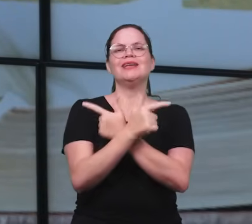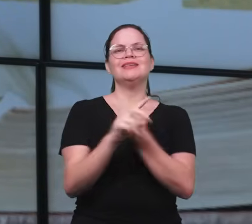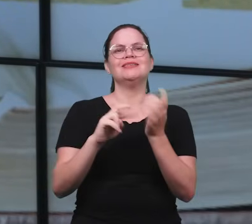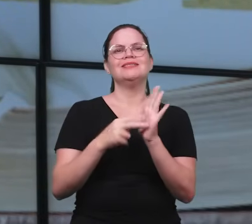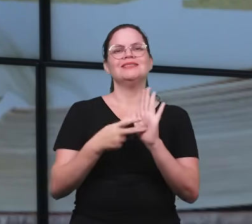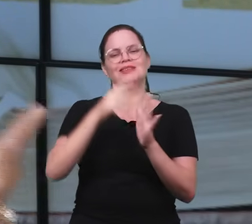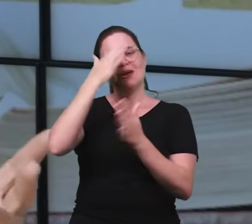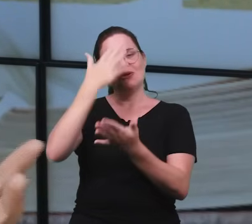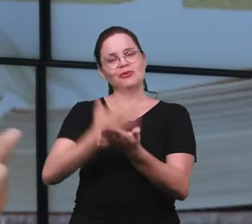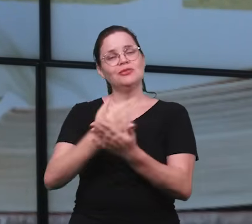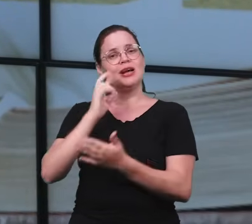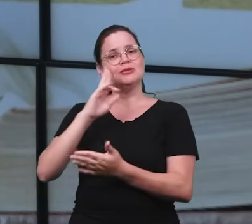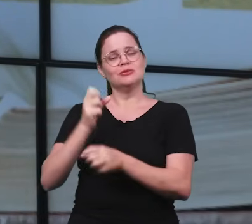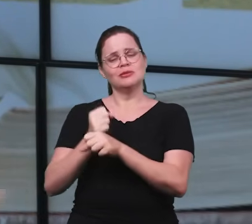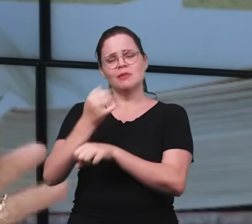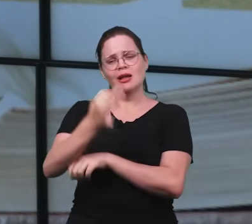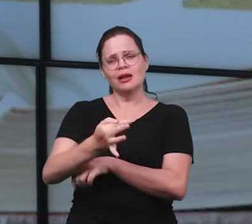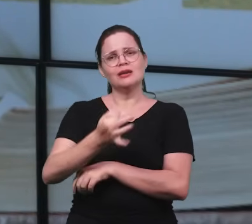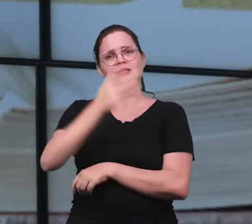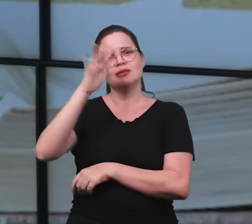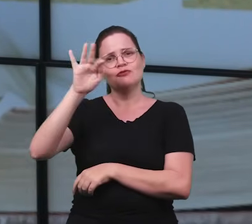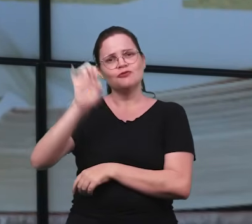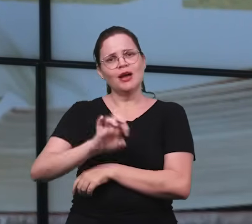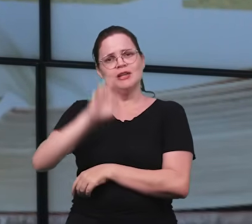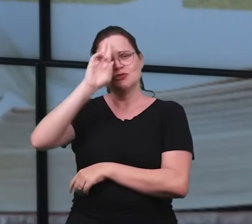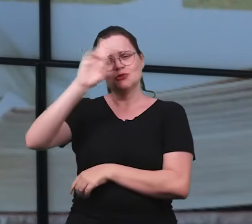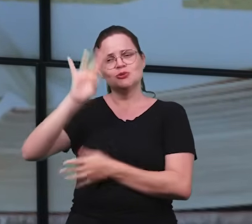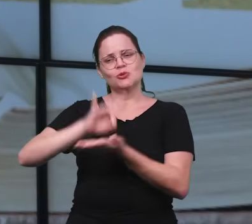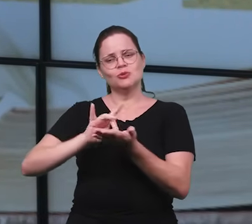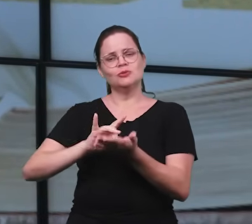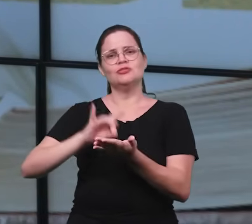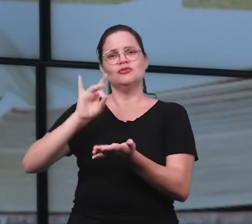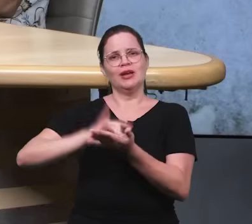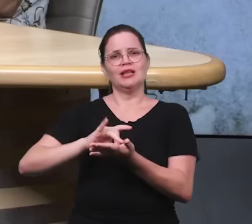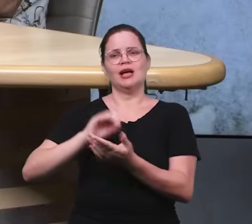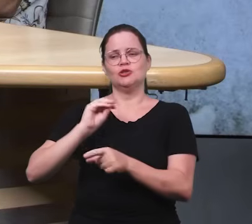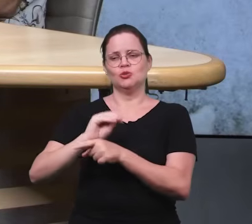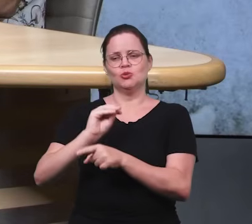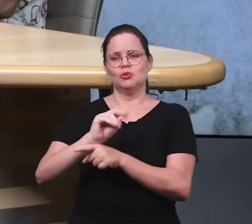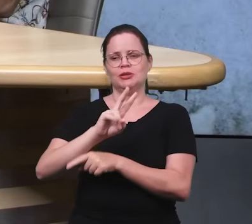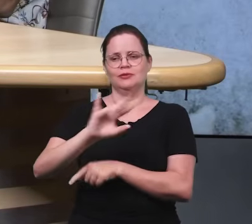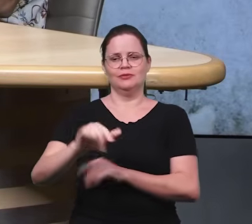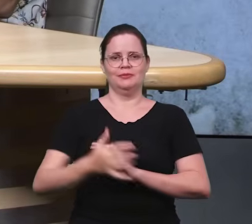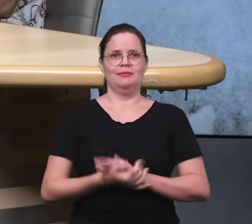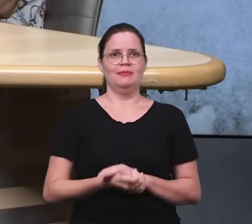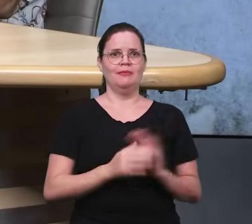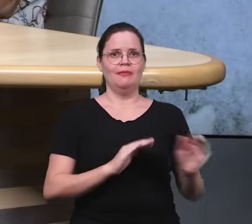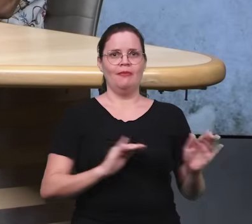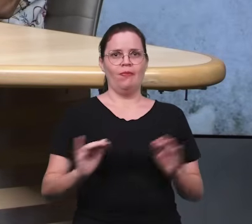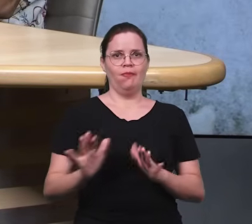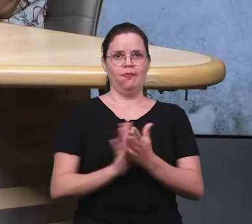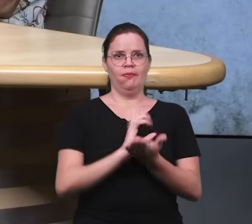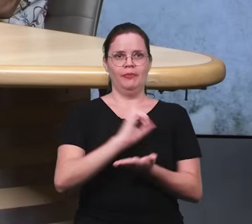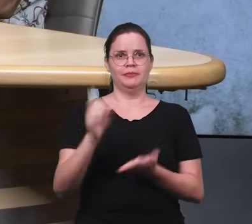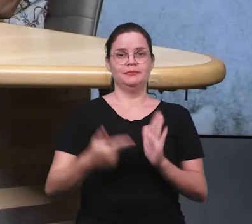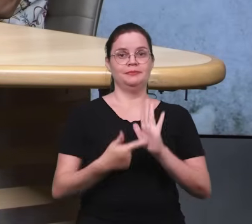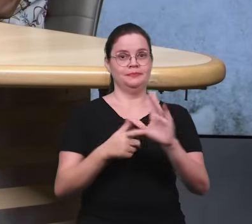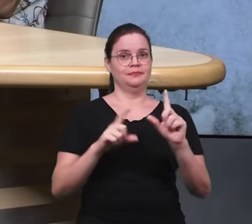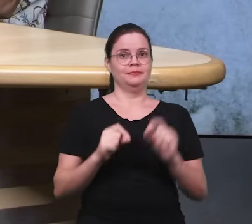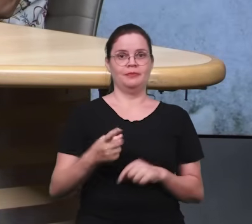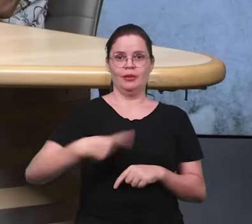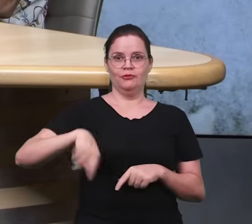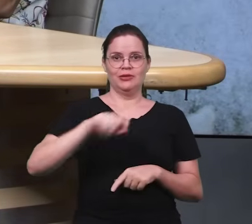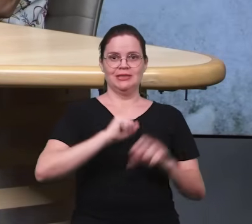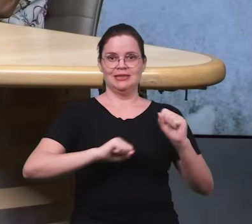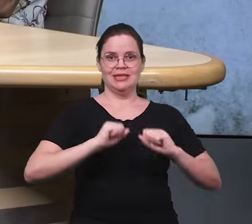Senhor, é ter fé que o Senhor vai cuidar de todas as coisas. A palavra do Senhor diz: não andais ansiosos,